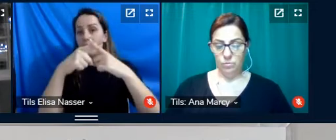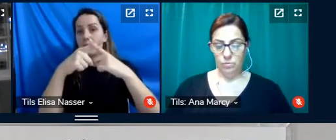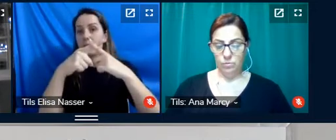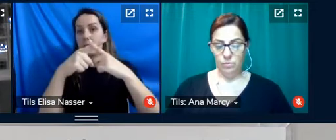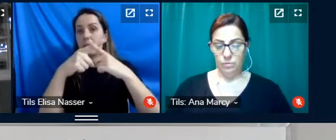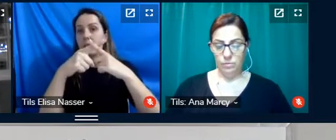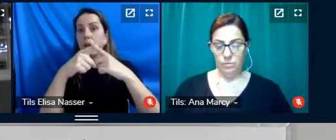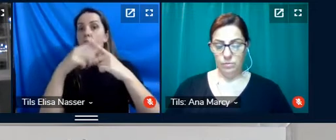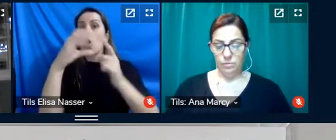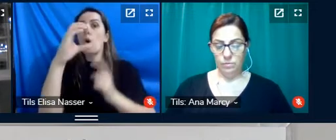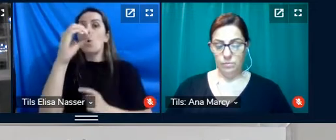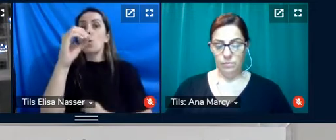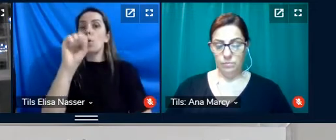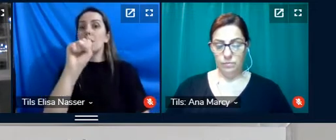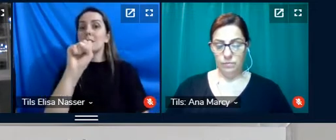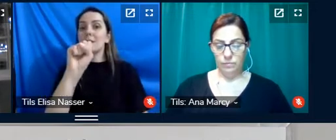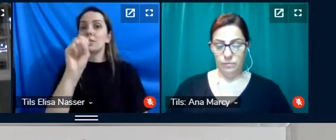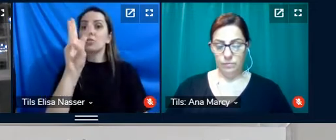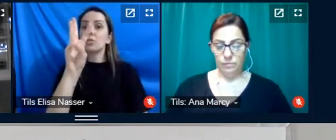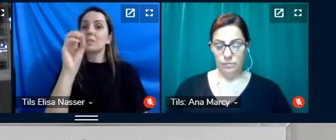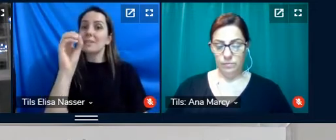é igual ao fx.